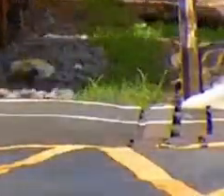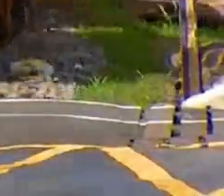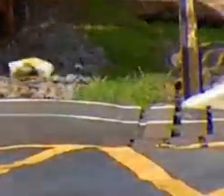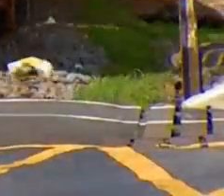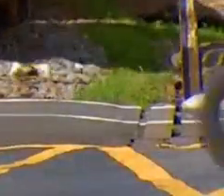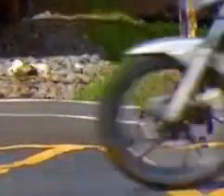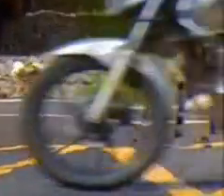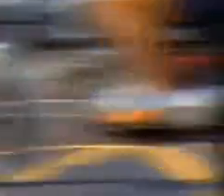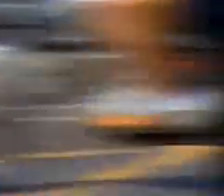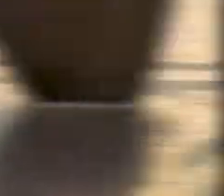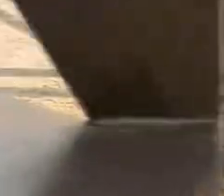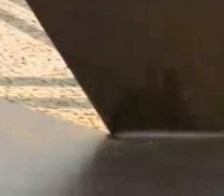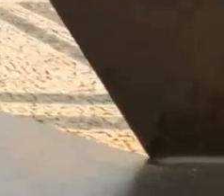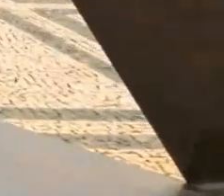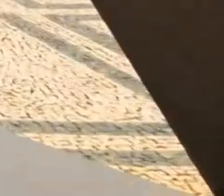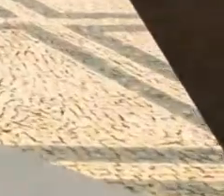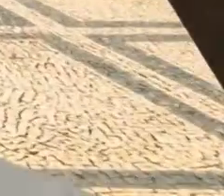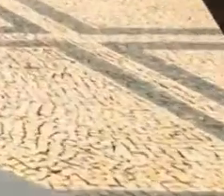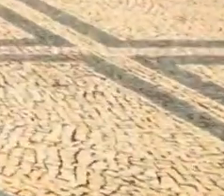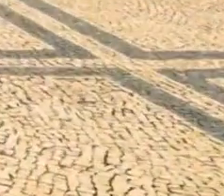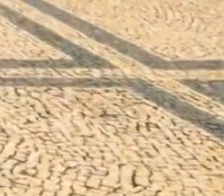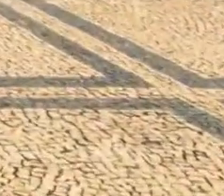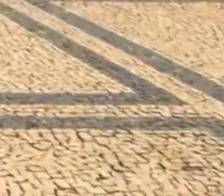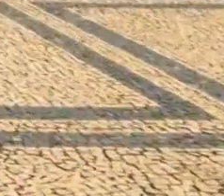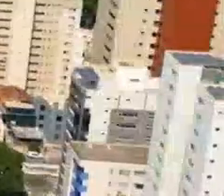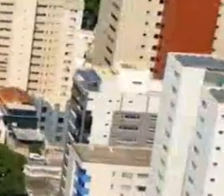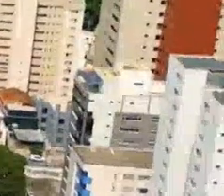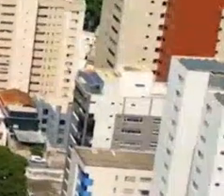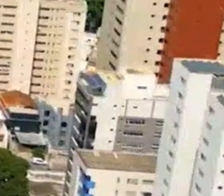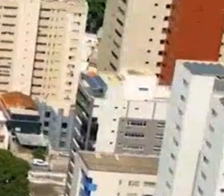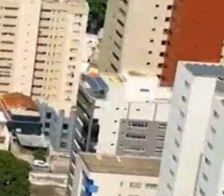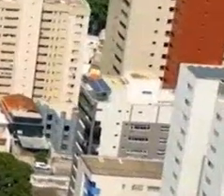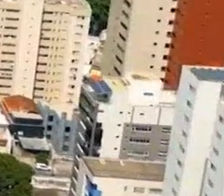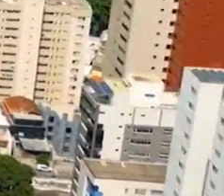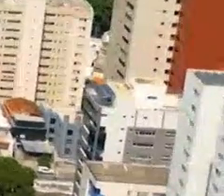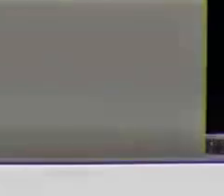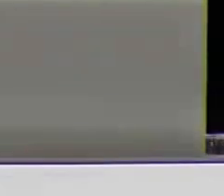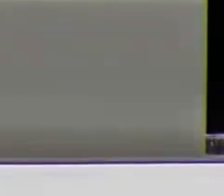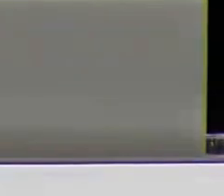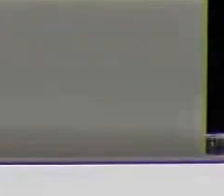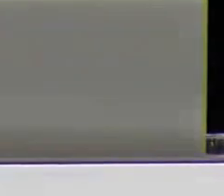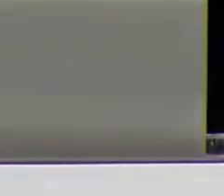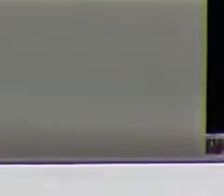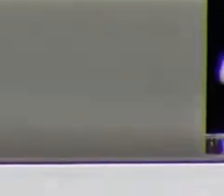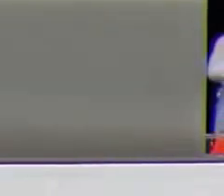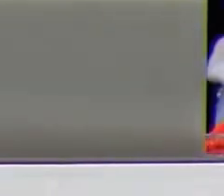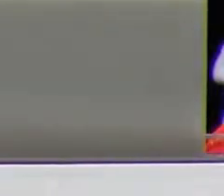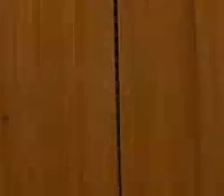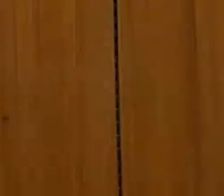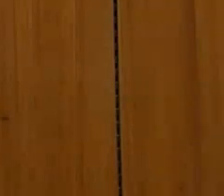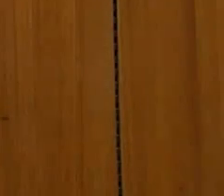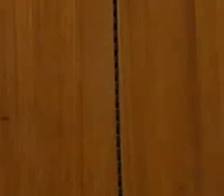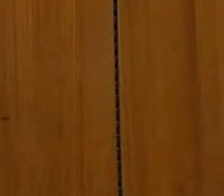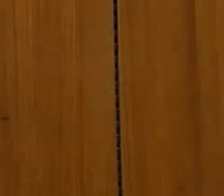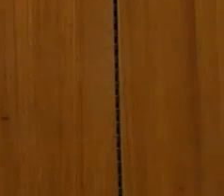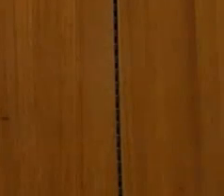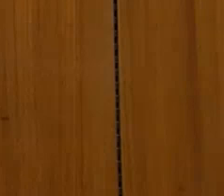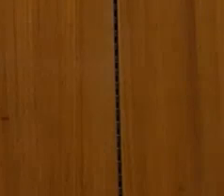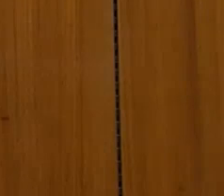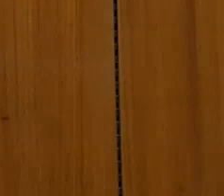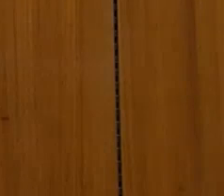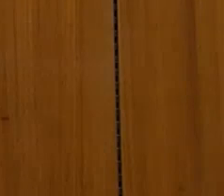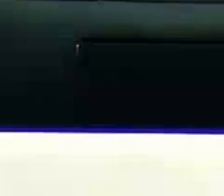Ferroviária a Assembleia de Minas junto à sociedade civil e por meio da comissão pró ferrovias mineiras está